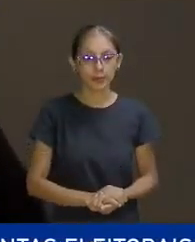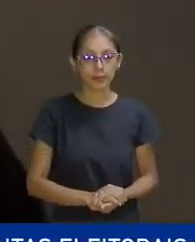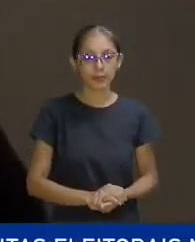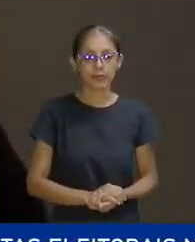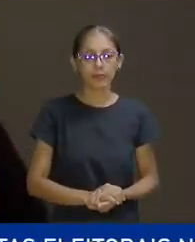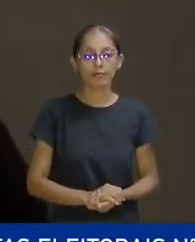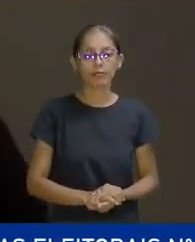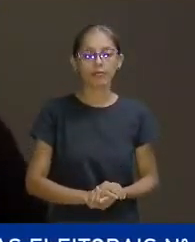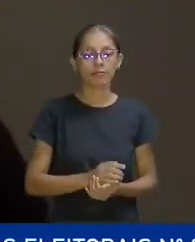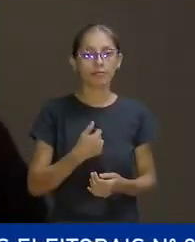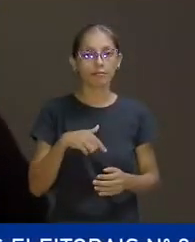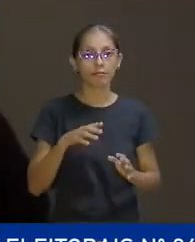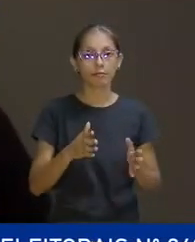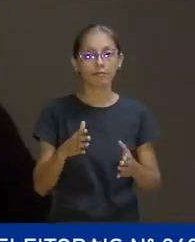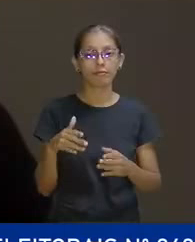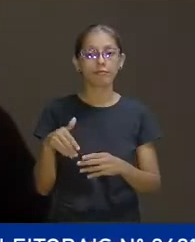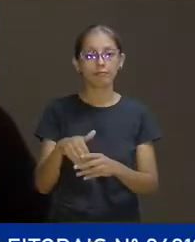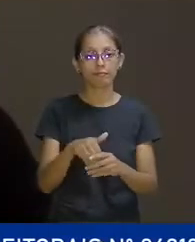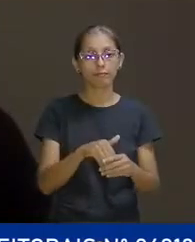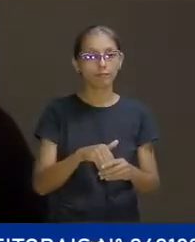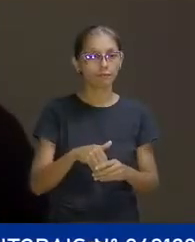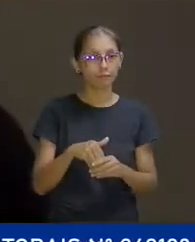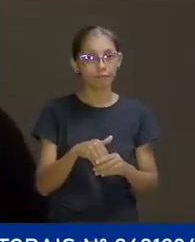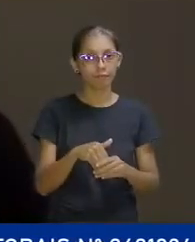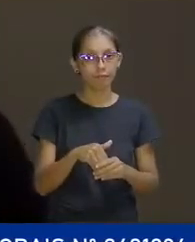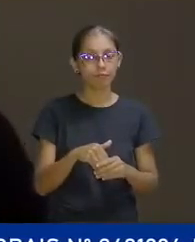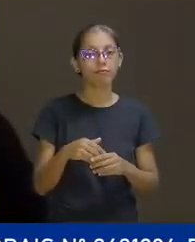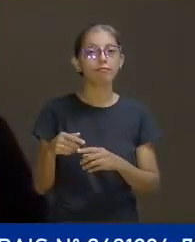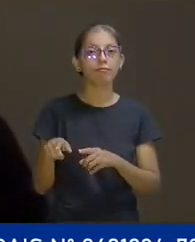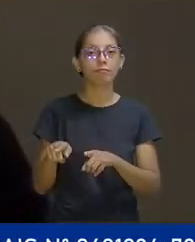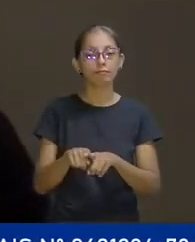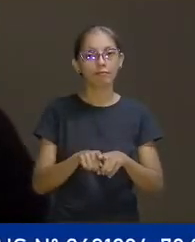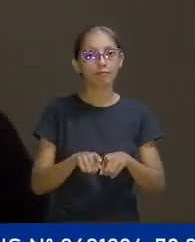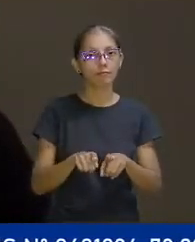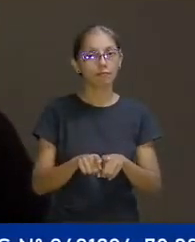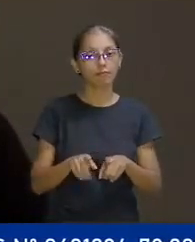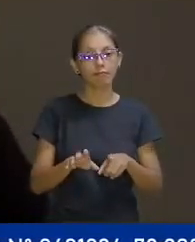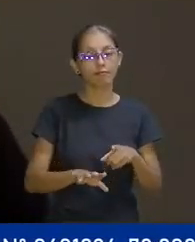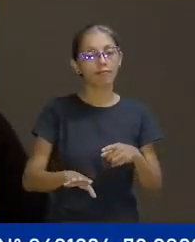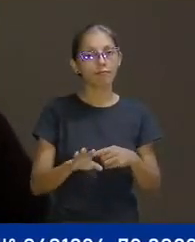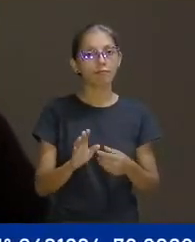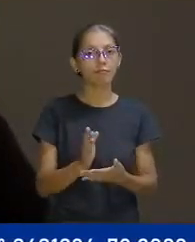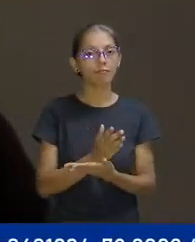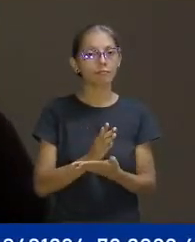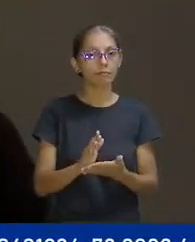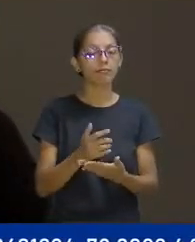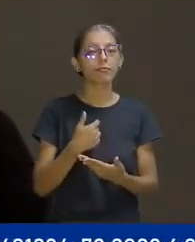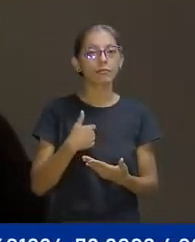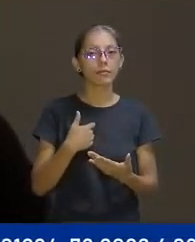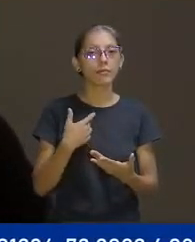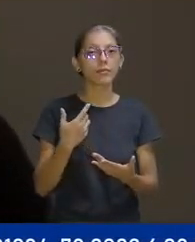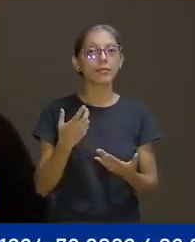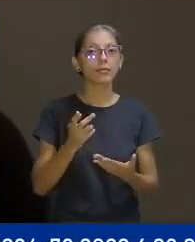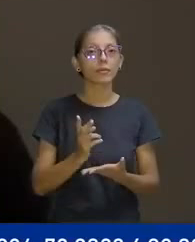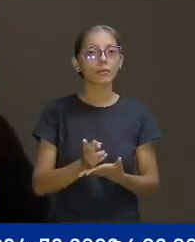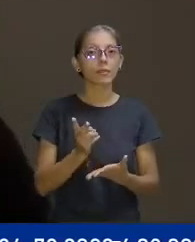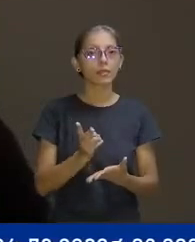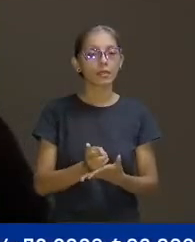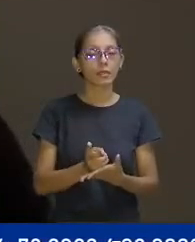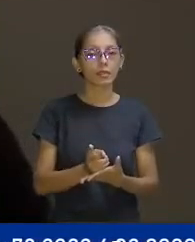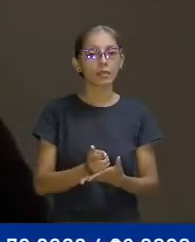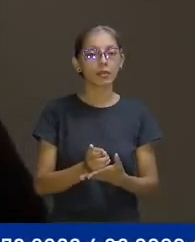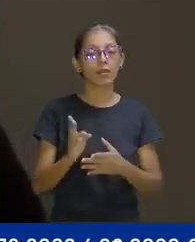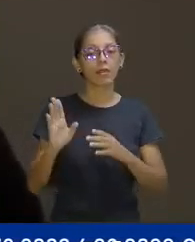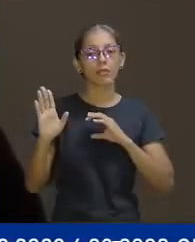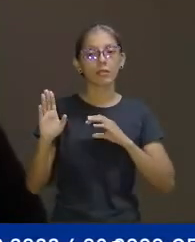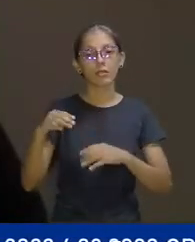termos do voto que foi anteriormente prolatado, mantendo, então, a aprovação com ressalva das contas de Marcivânia do Socorro da Rocha Flecha, nos